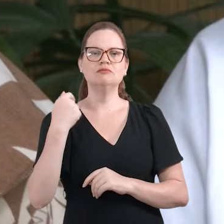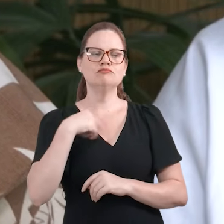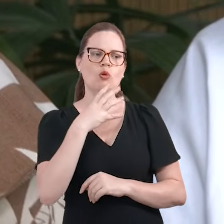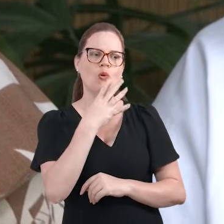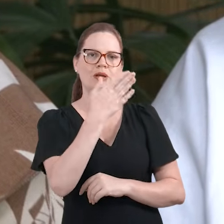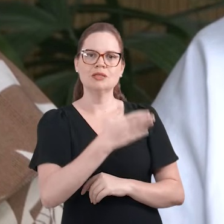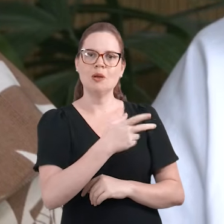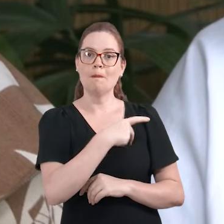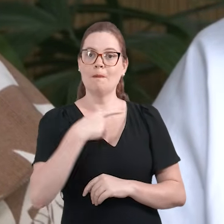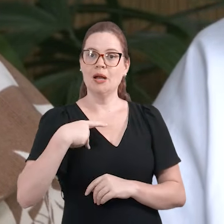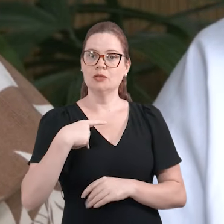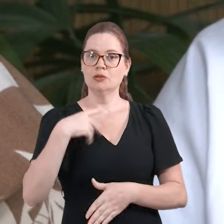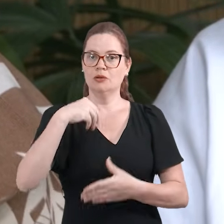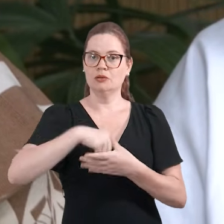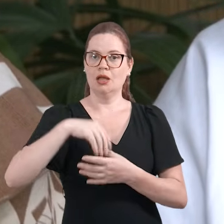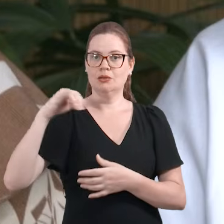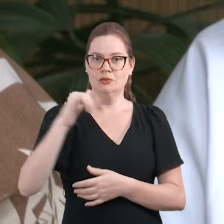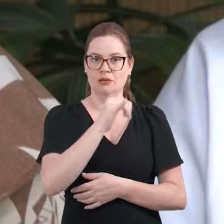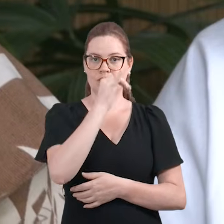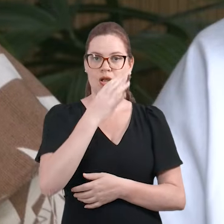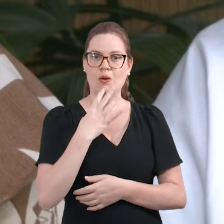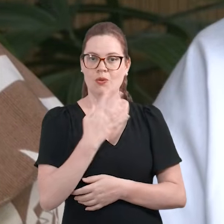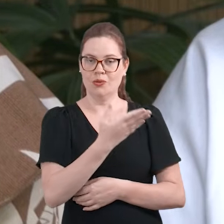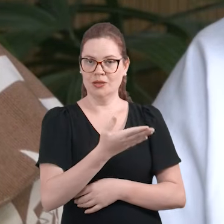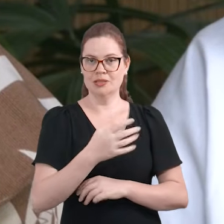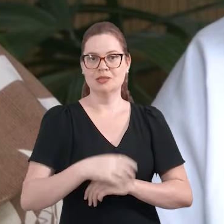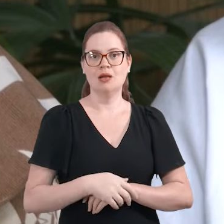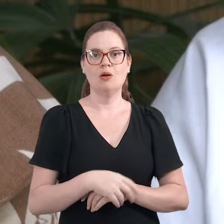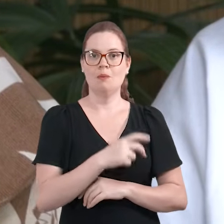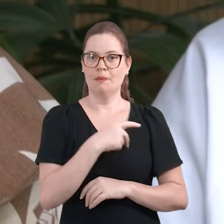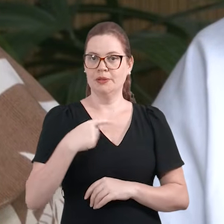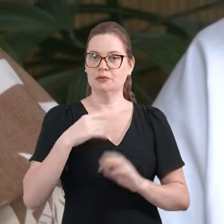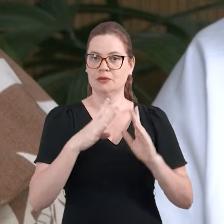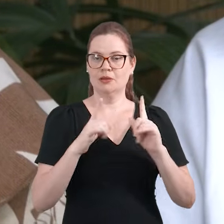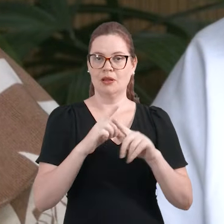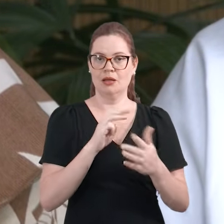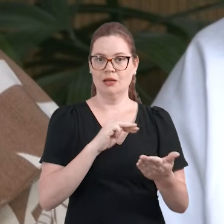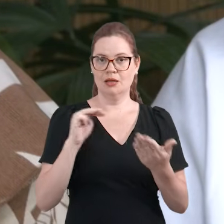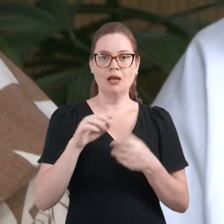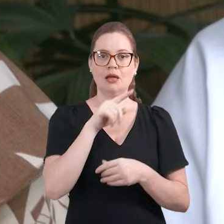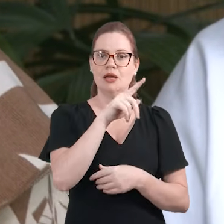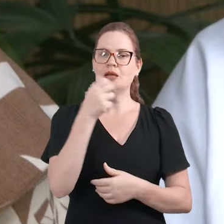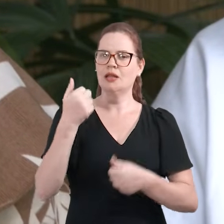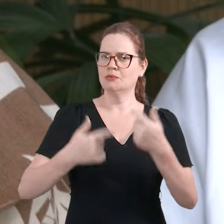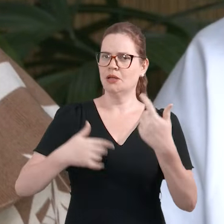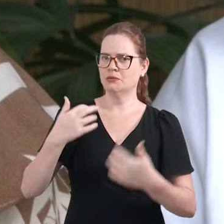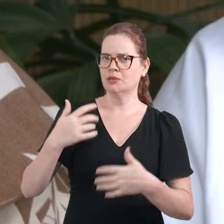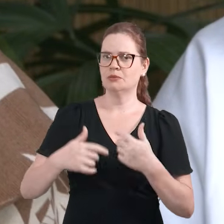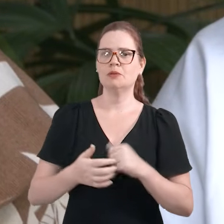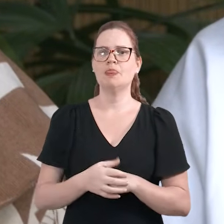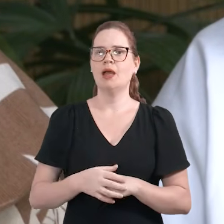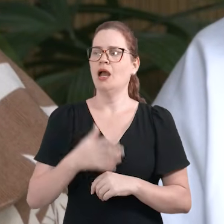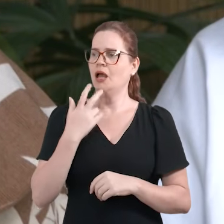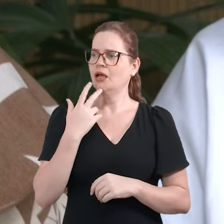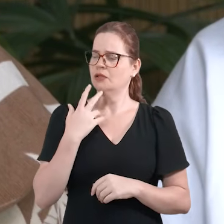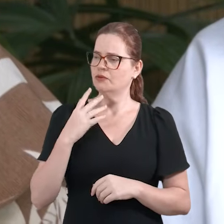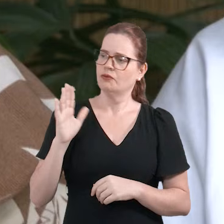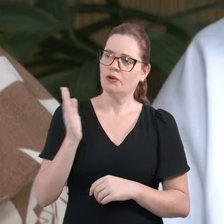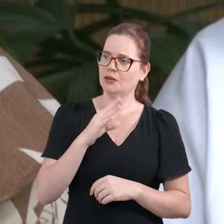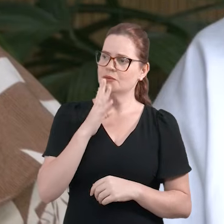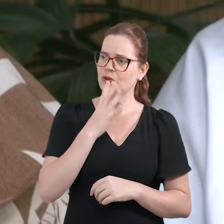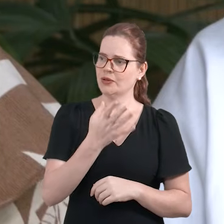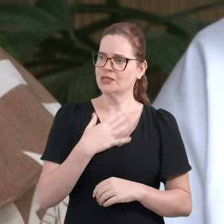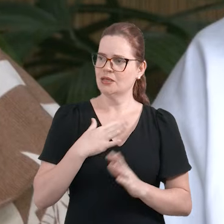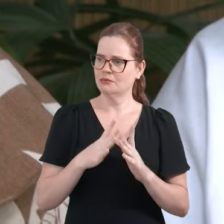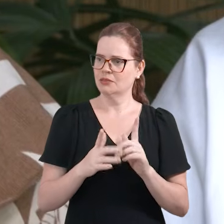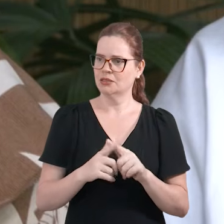se conheceram, aliás, num avião. E o pastor da igreja falou assim: eu quero você conhecer a minha igreja.